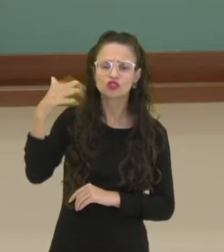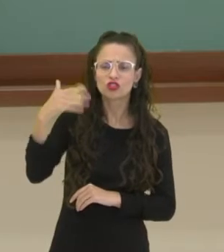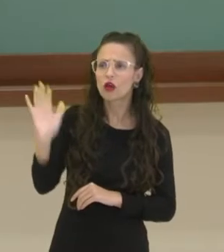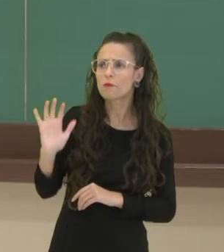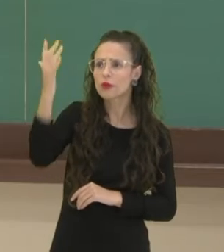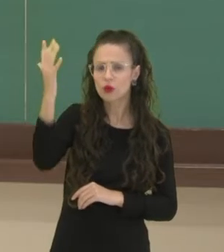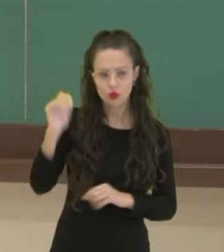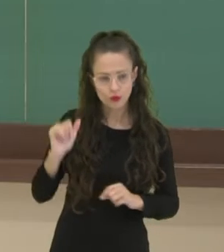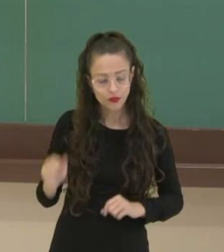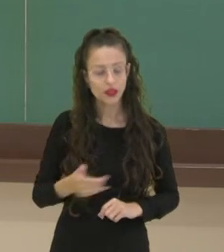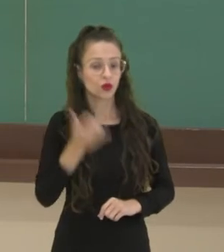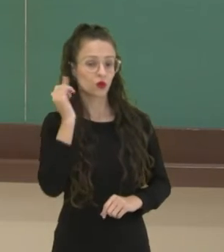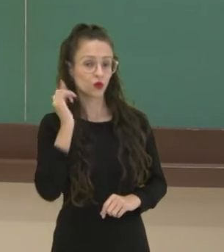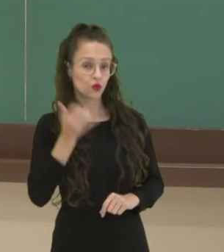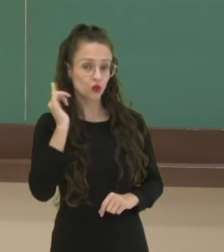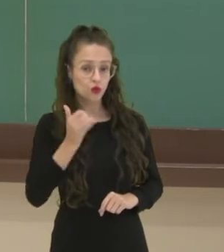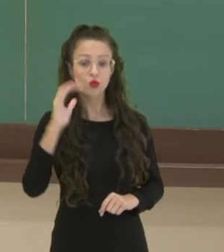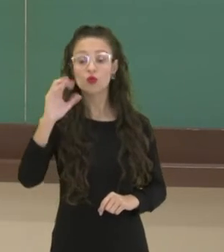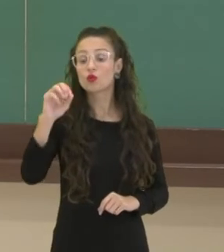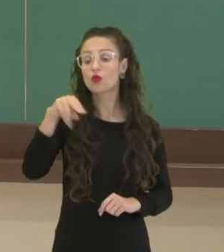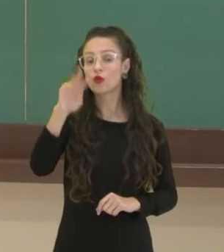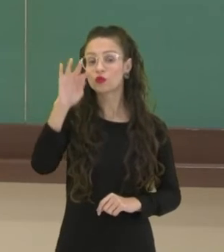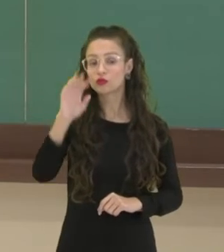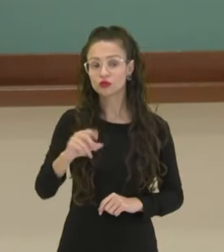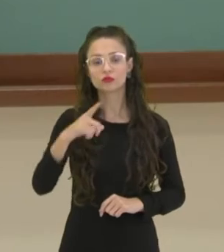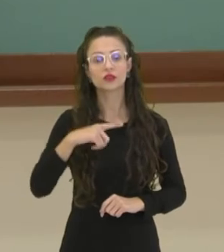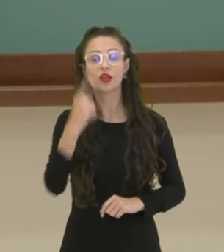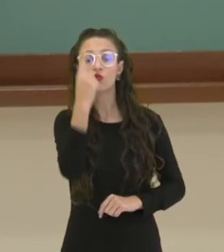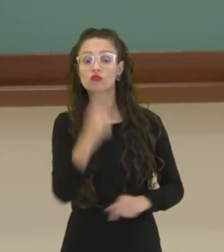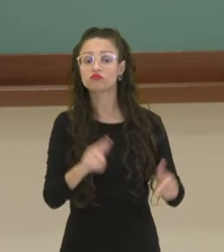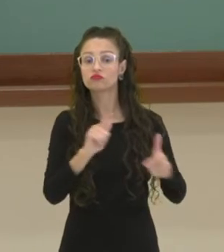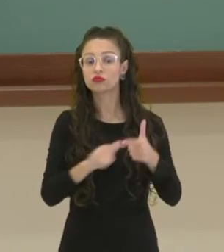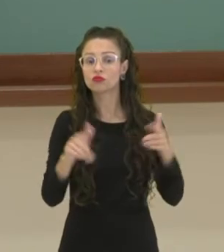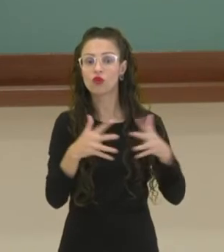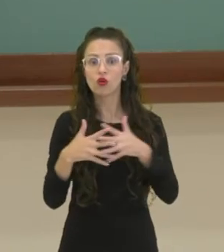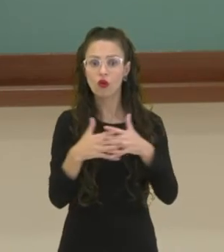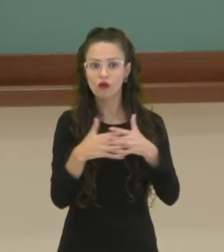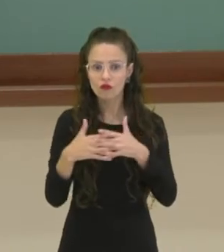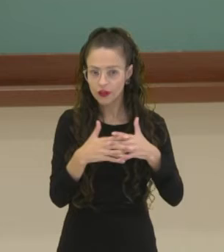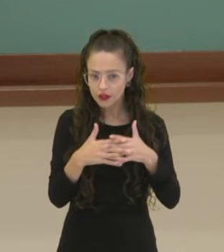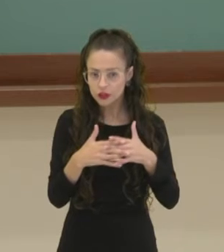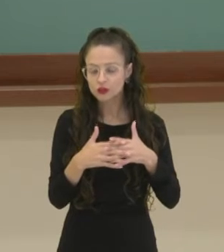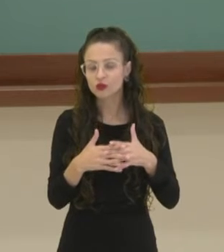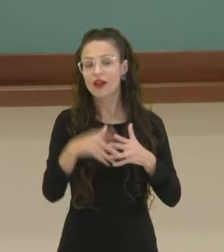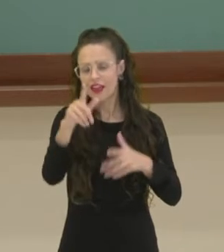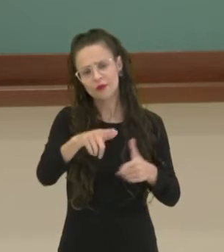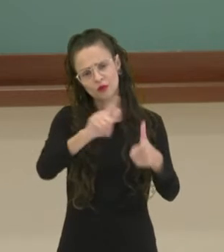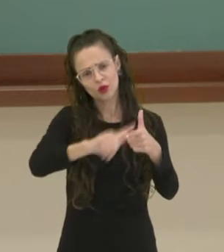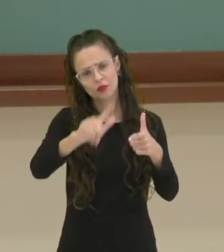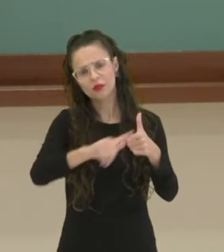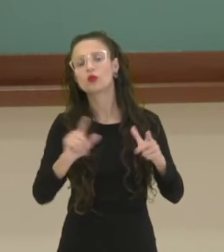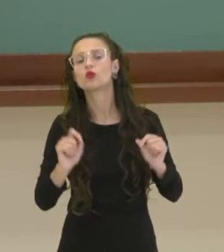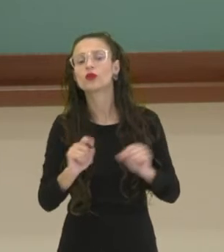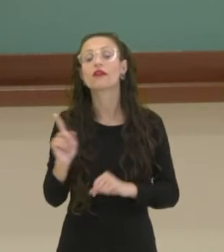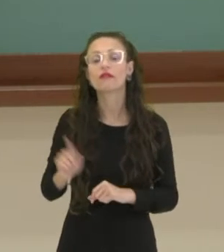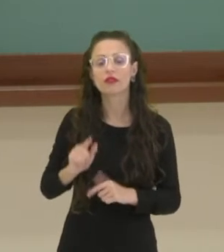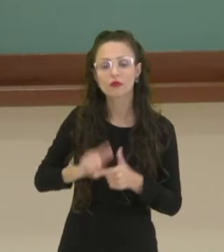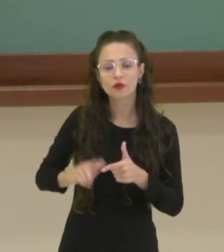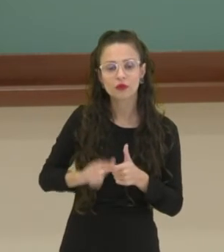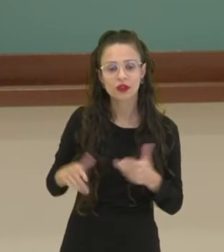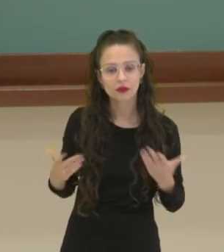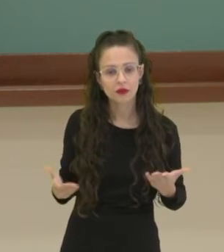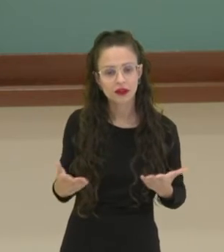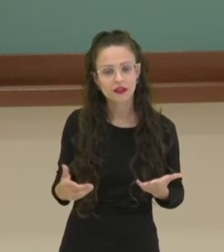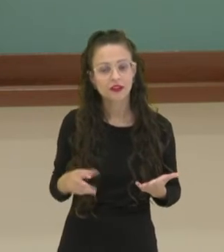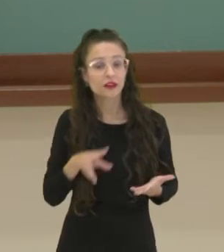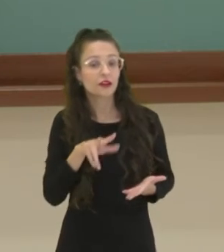no conto, eu tenho um conflito. Quando eu digo conflito, é o problema. Qual era o problema ali? Se ela